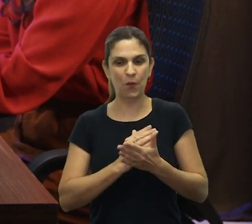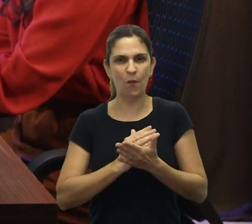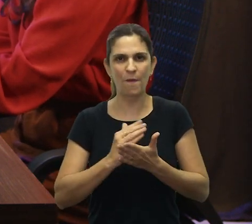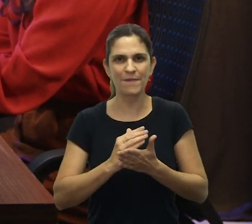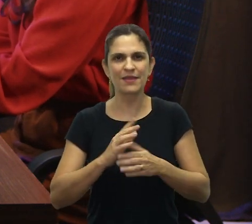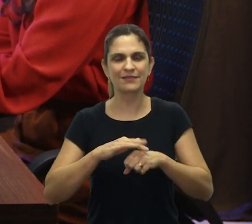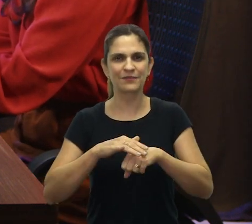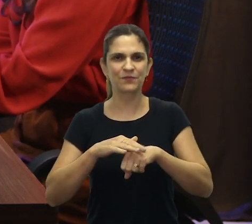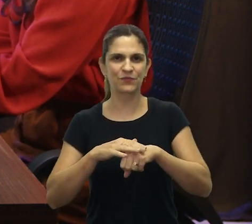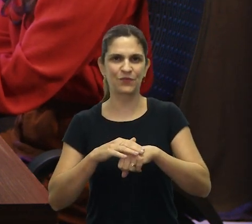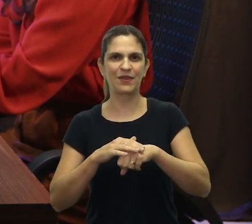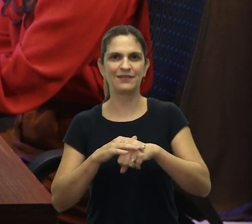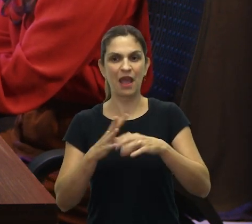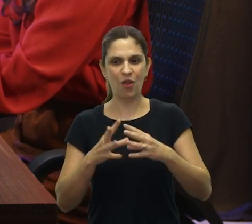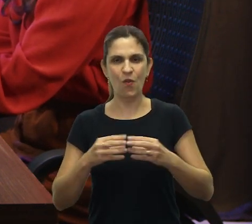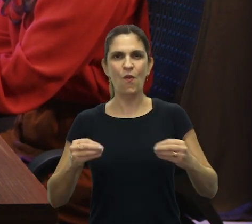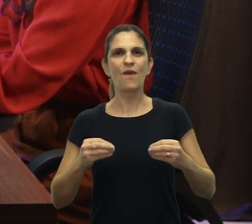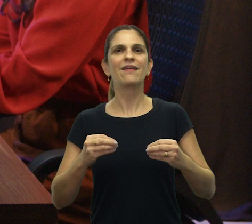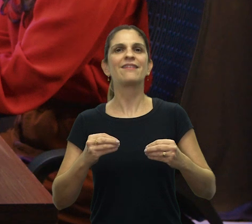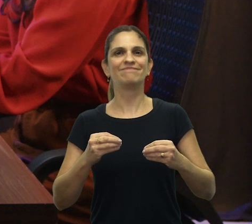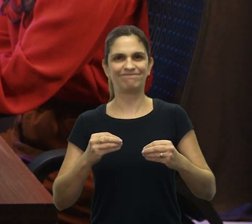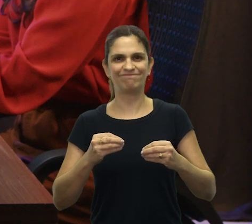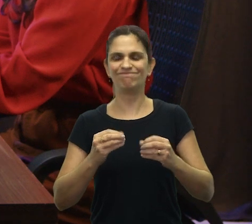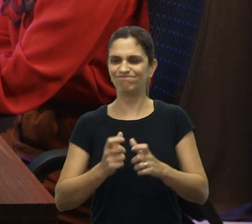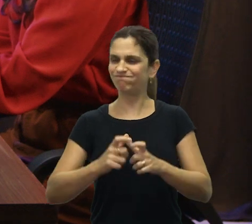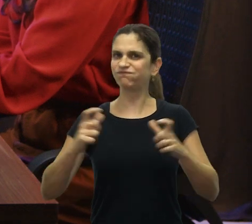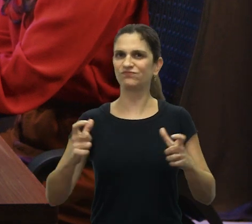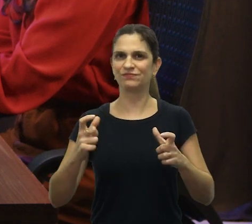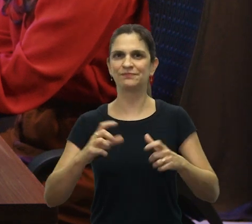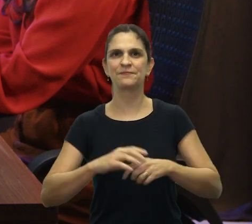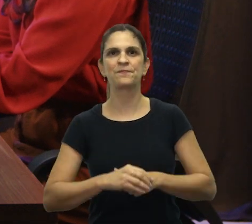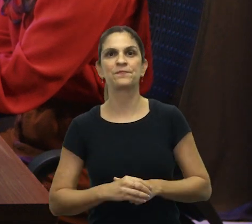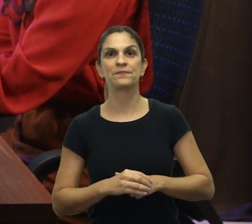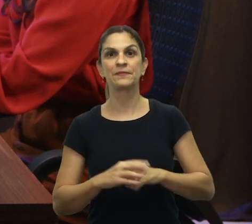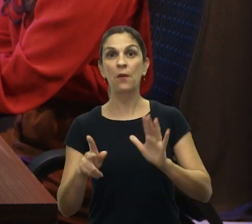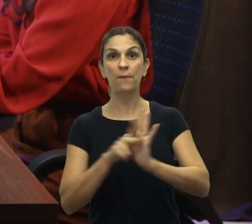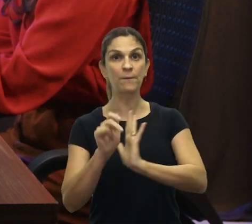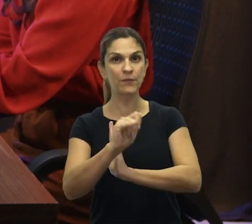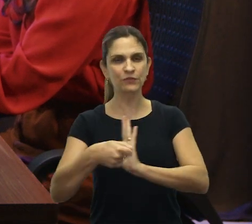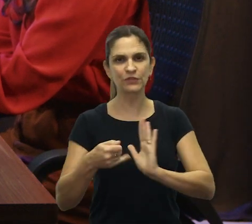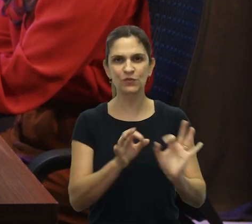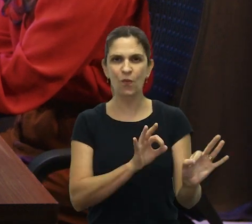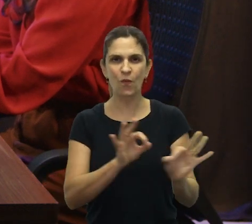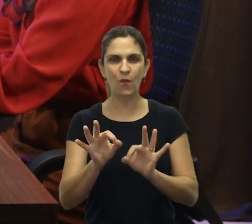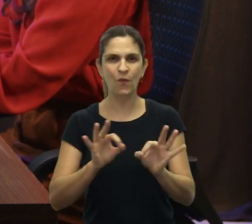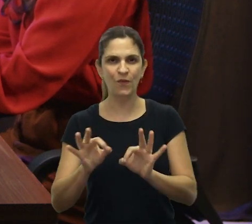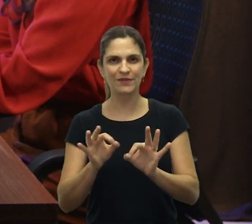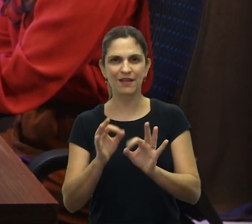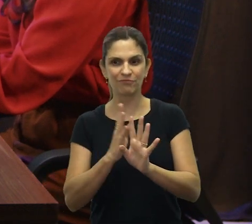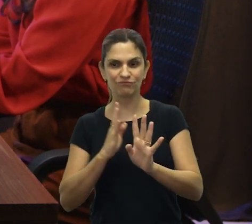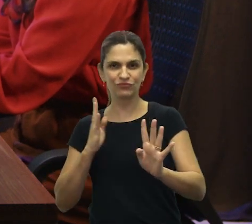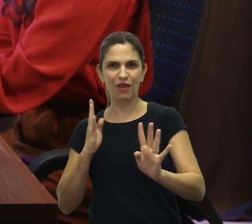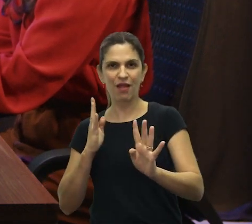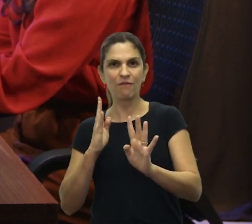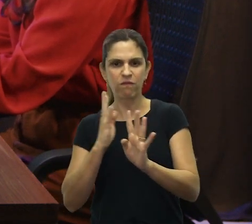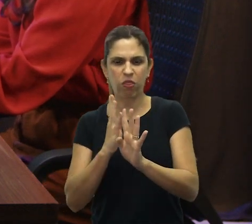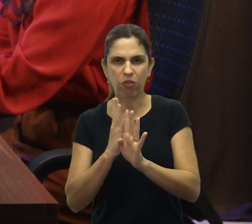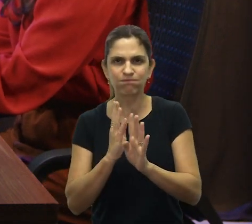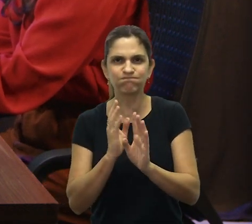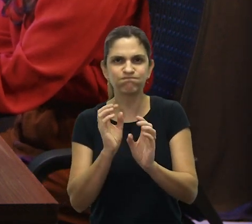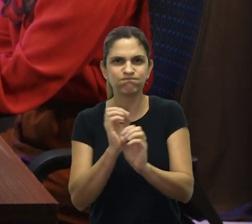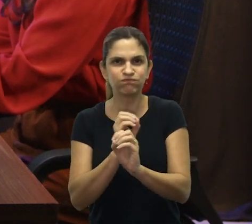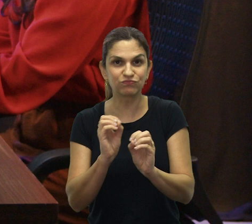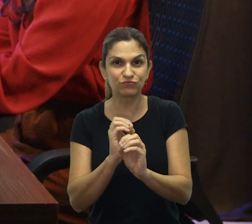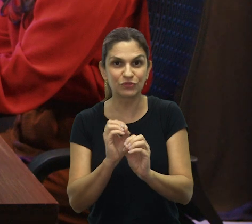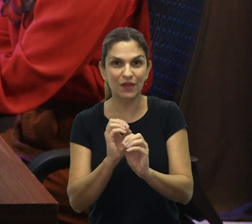grandes. Então, nós tínhamos uma ideia de fazer um projeto onde a gente conseguiria zerar a fila no Sistema